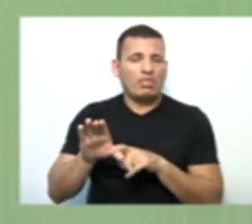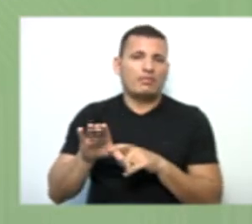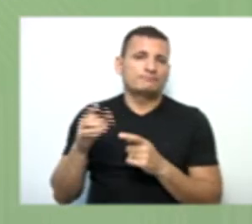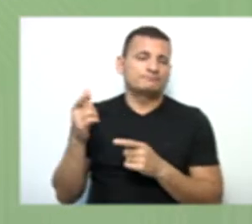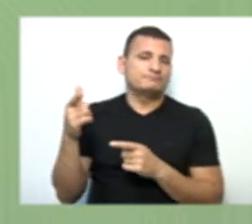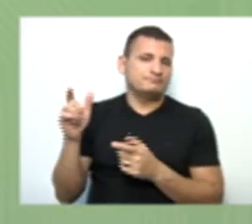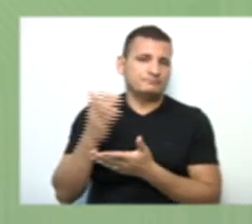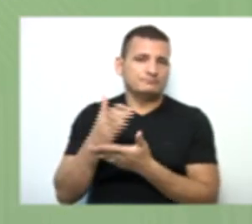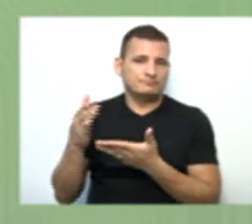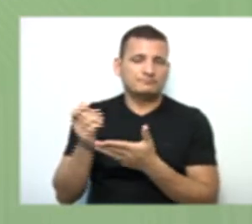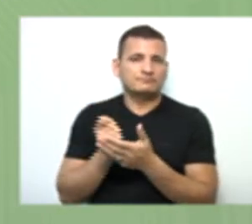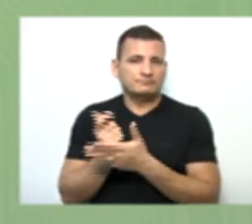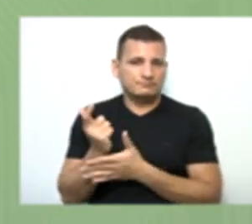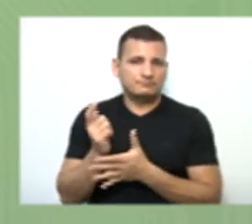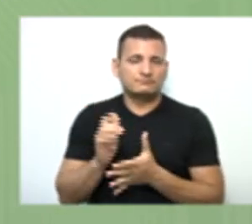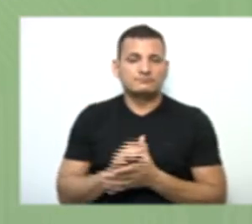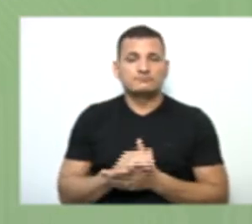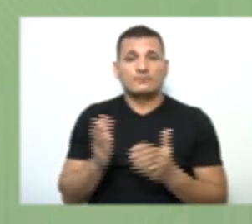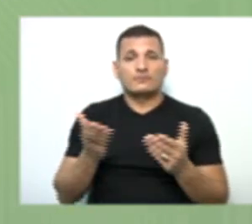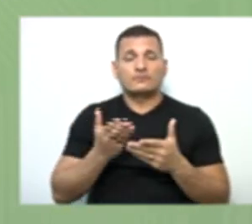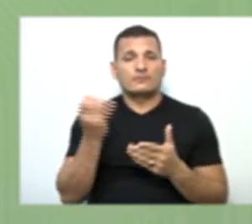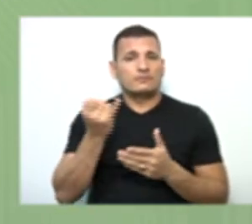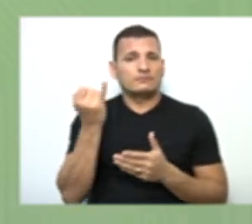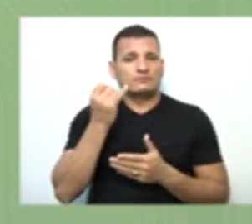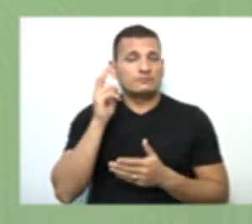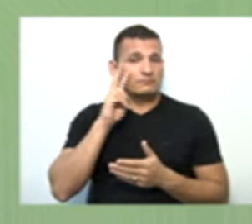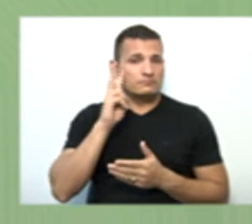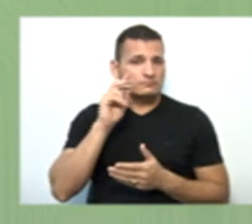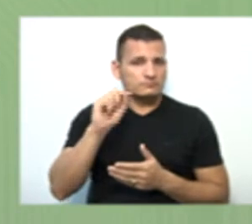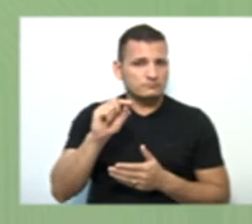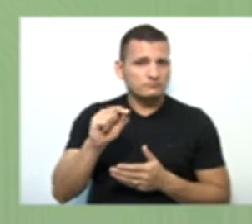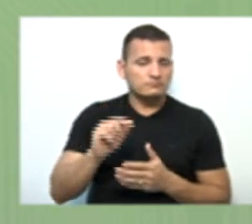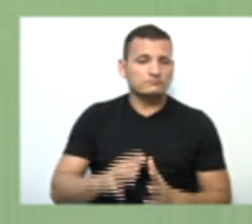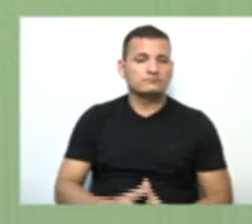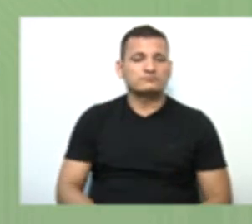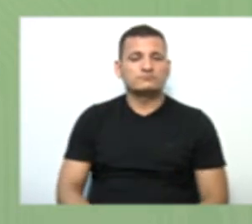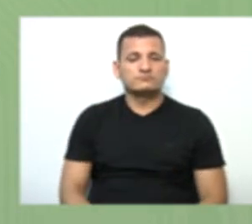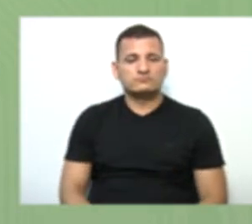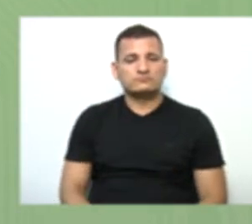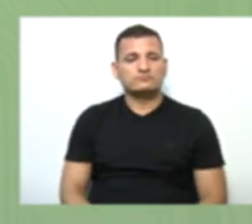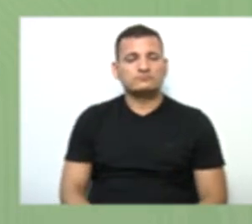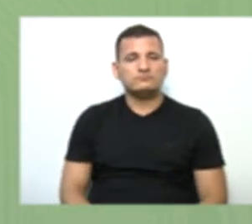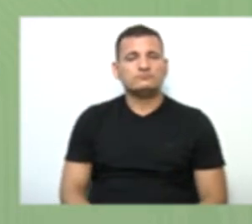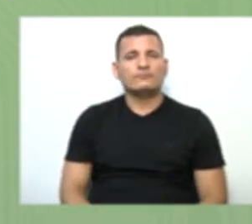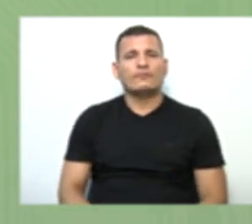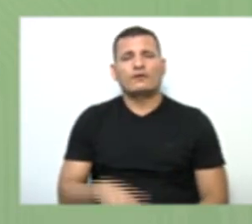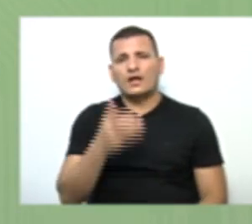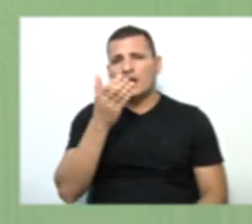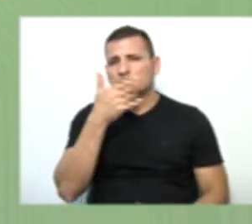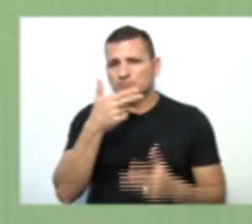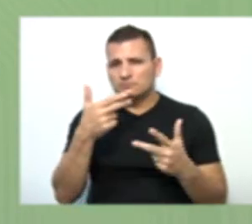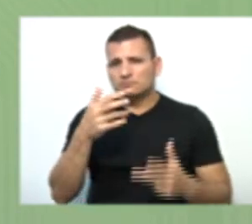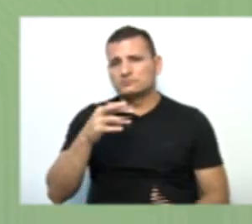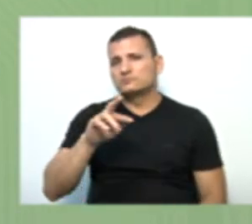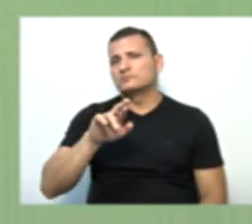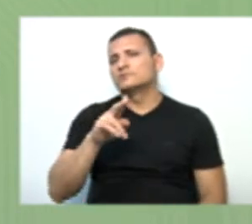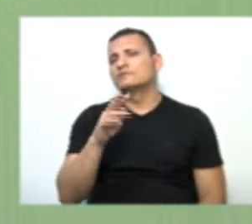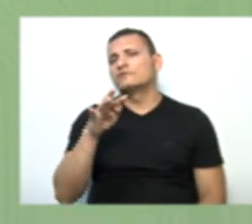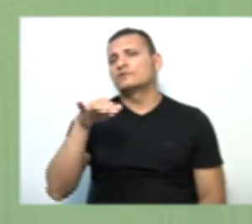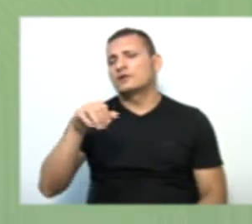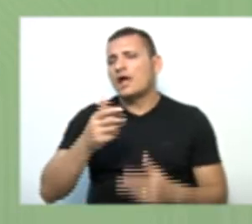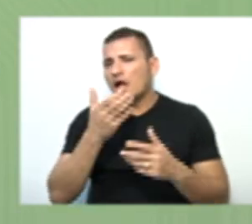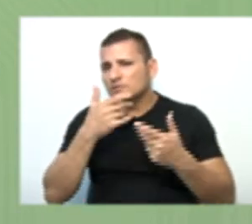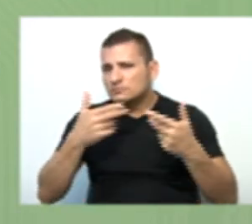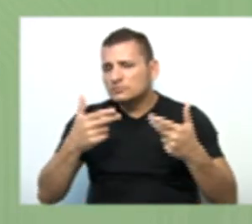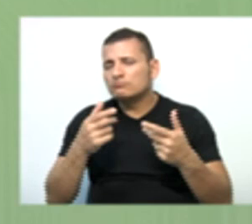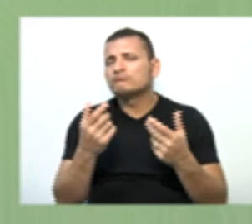terceiros. Agora é importante aqui ressaltar, vamos verificar uma coisa. Qual foi o destino das frutas? O destino da